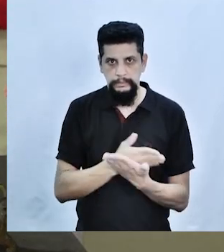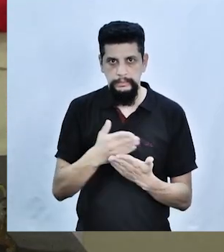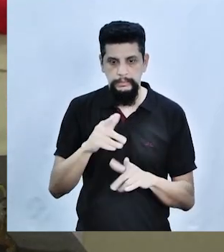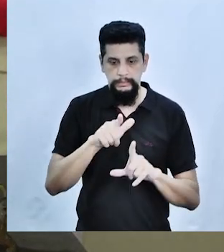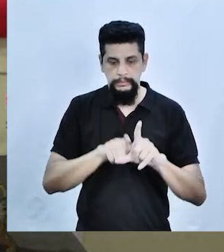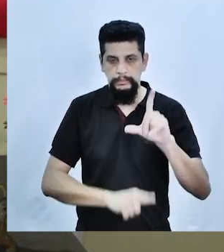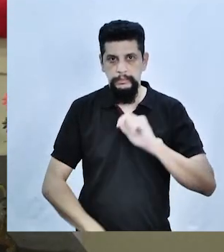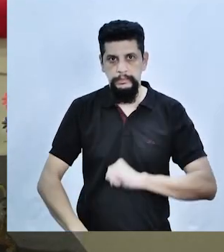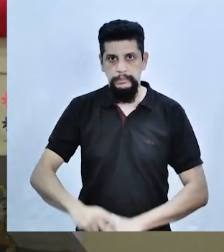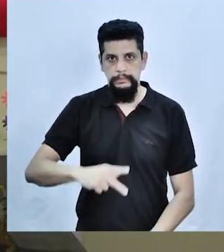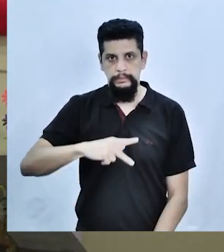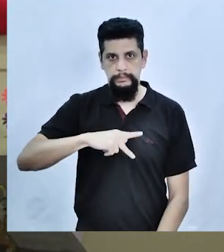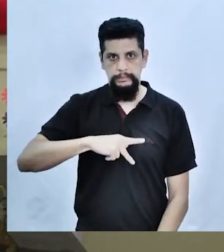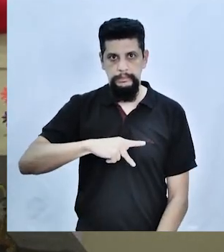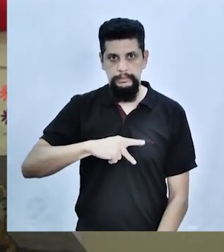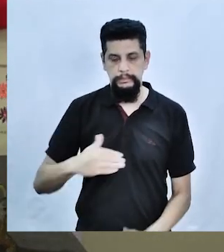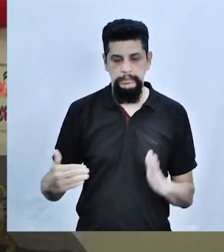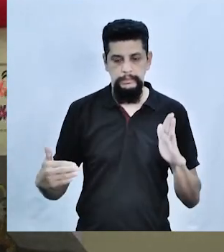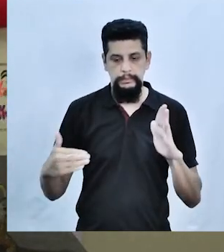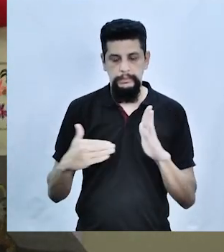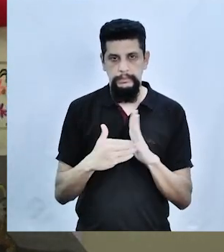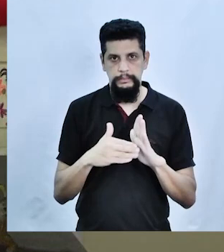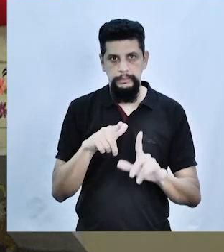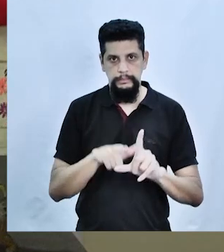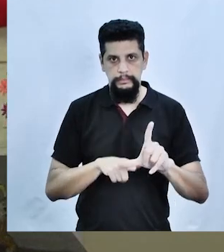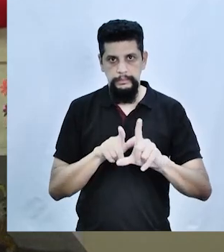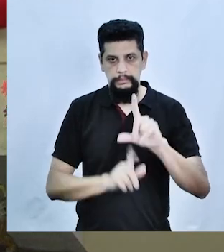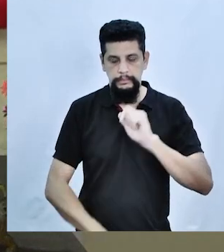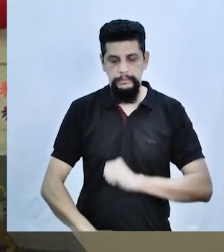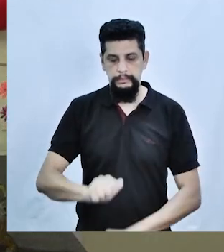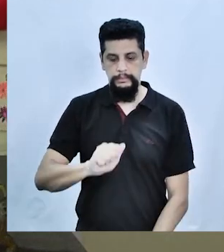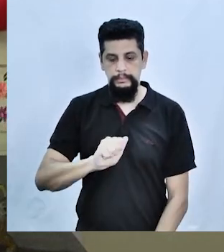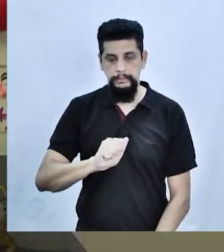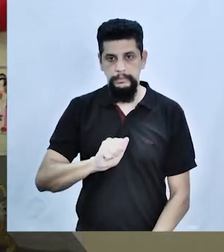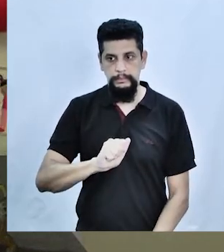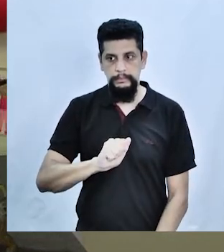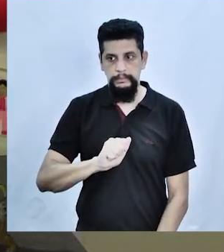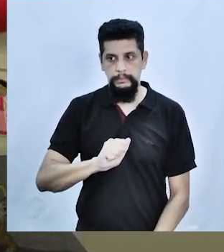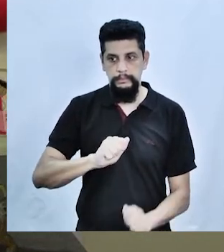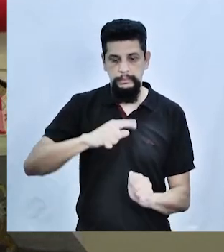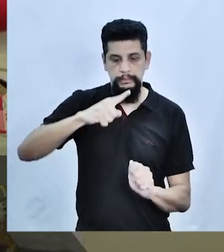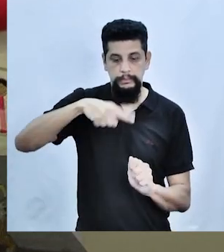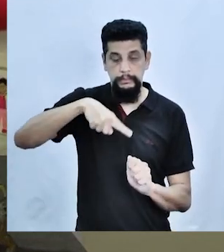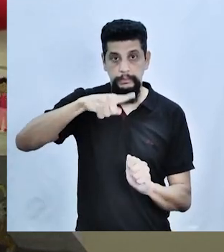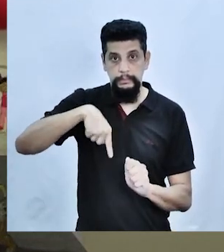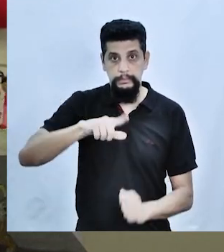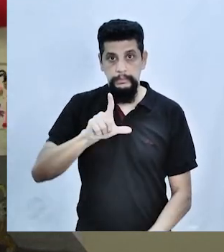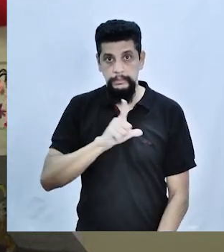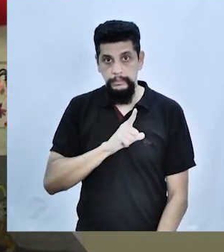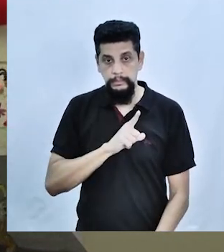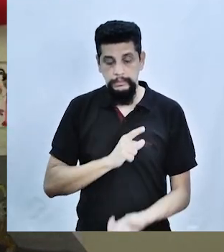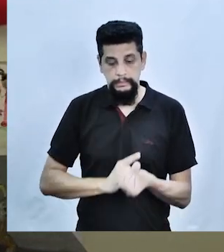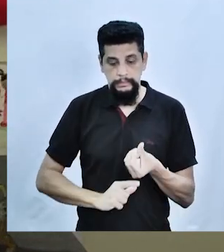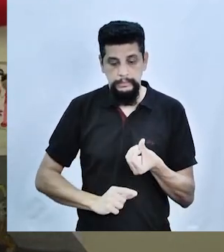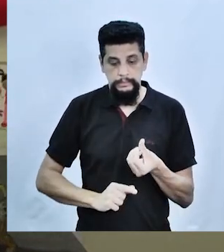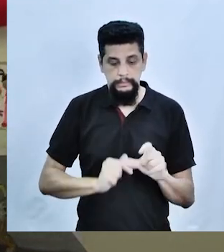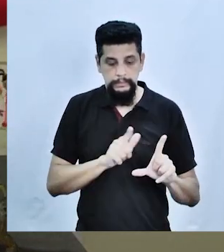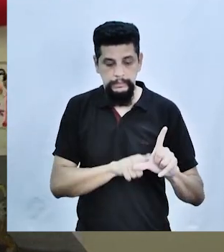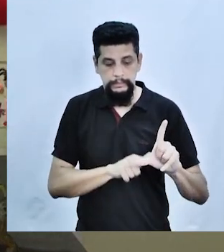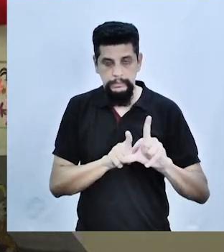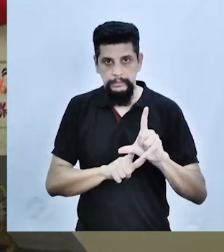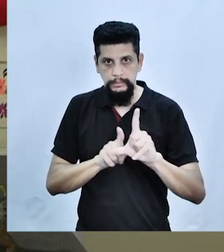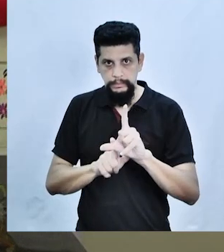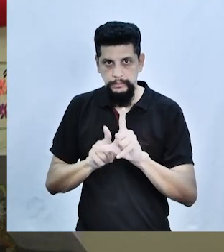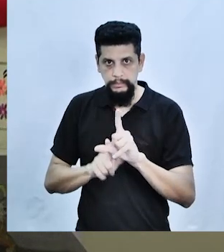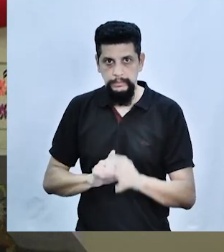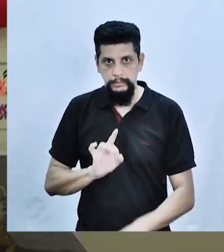palavra começa com a letra P, termina com a letra A, tem seis